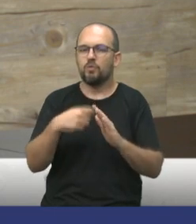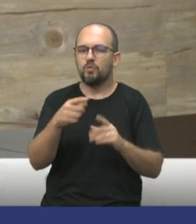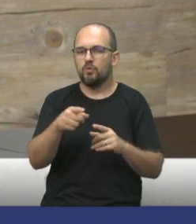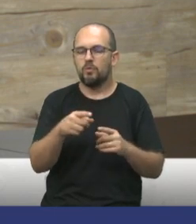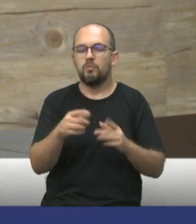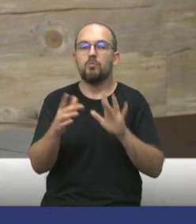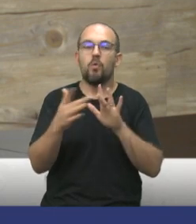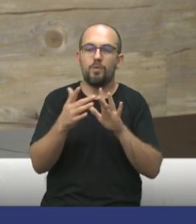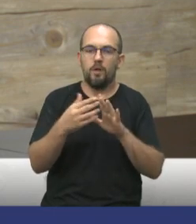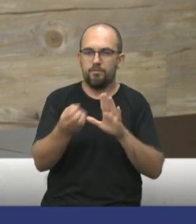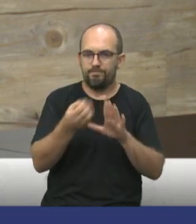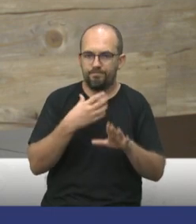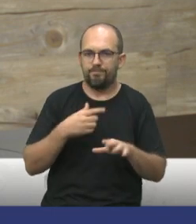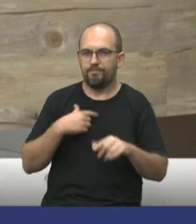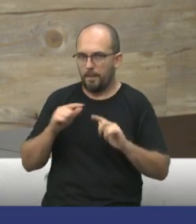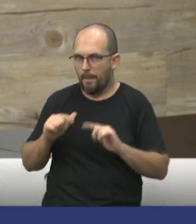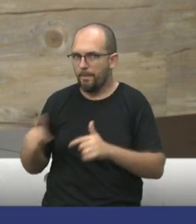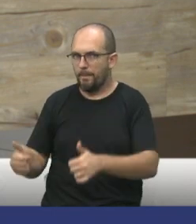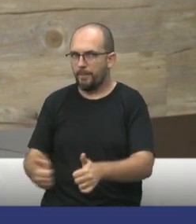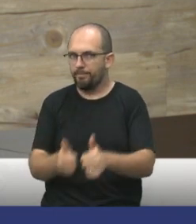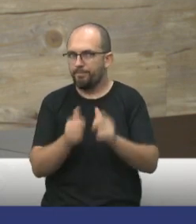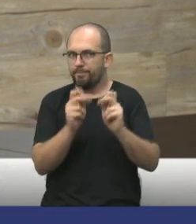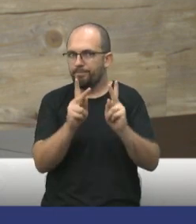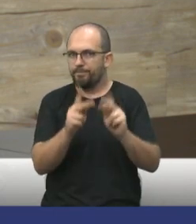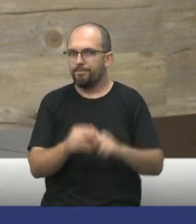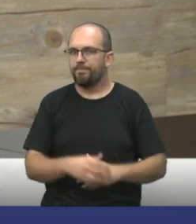contato, para que a gente possa trabalhar com isso.